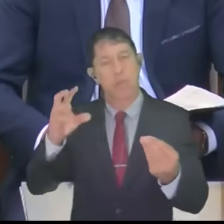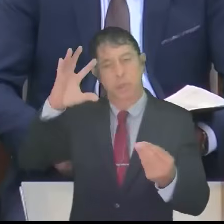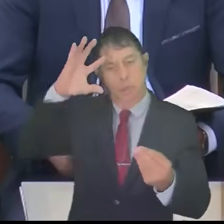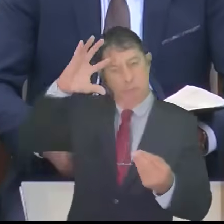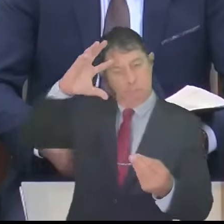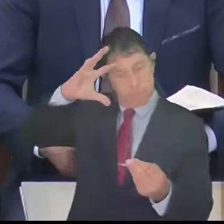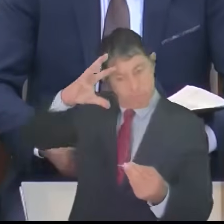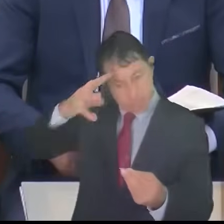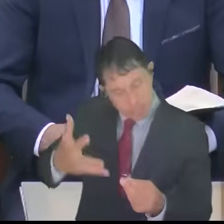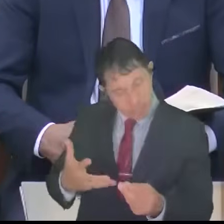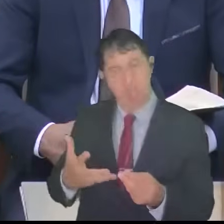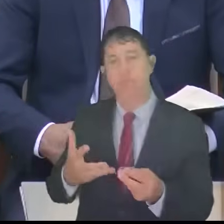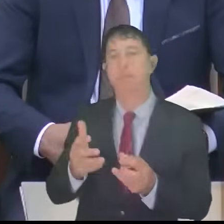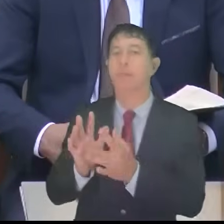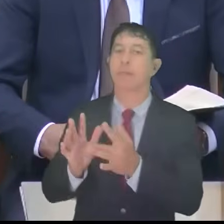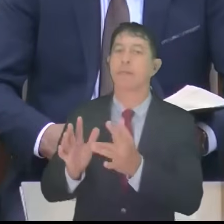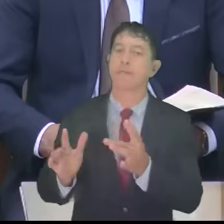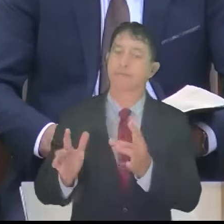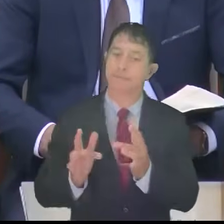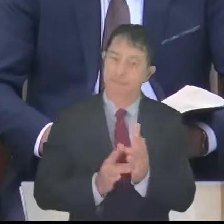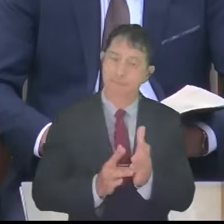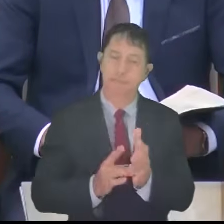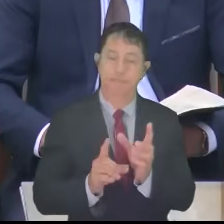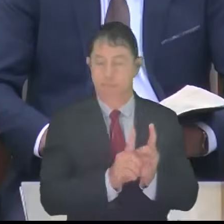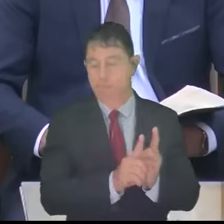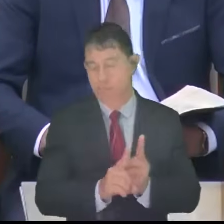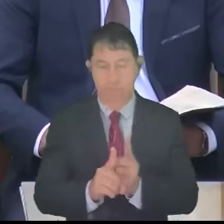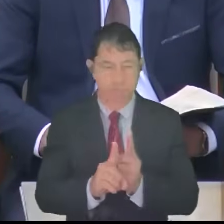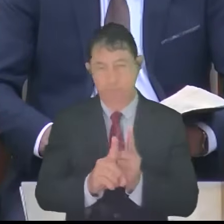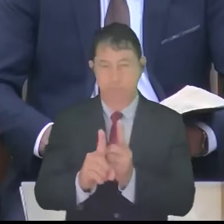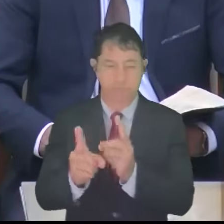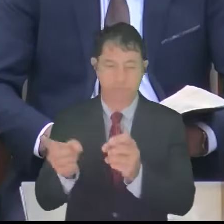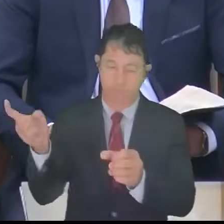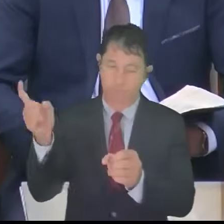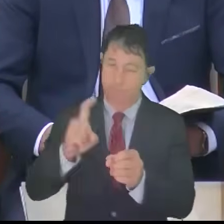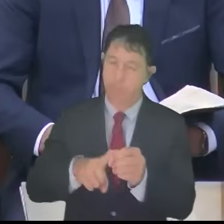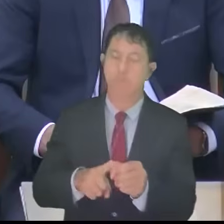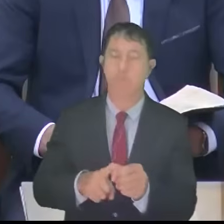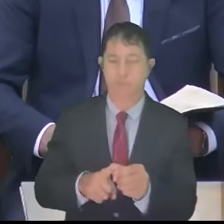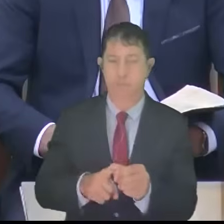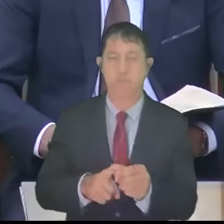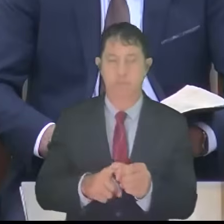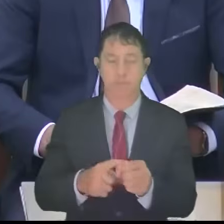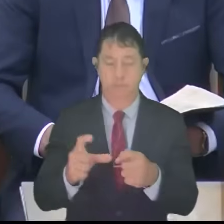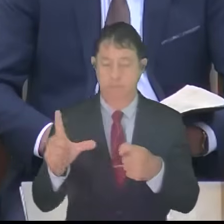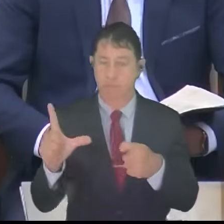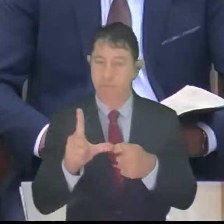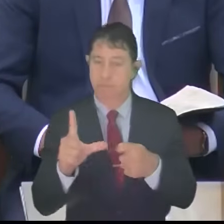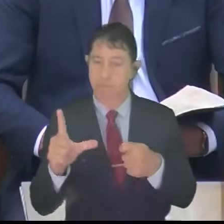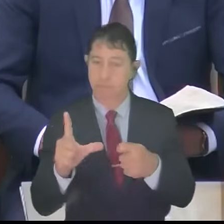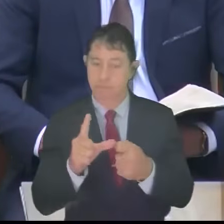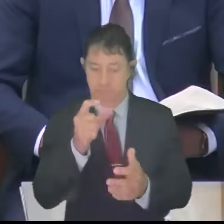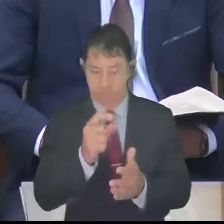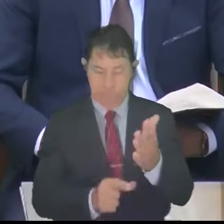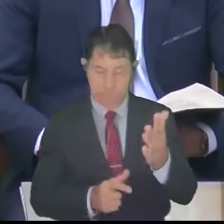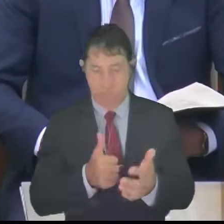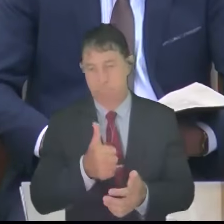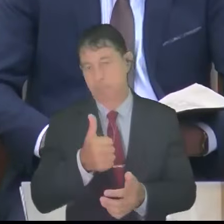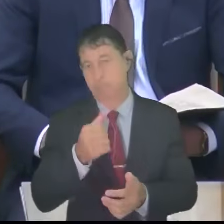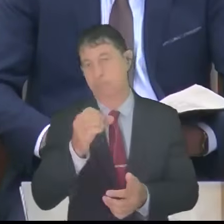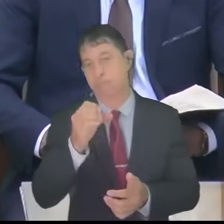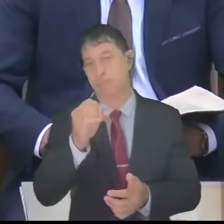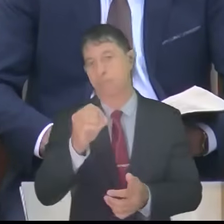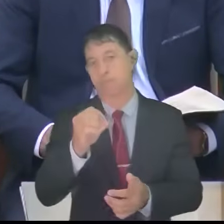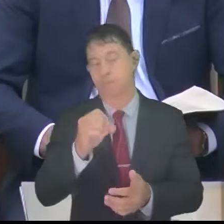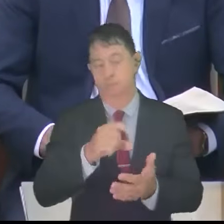Senhor. E quando os discípulos voltaram, lá no Evangelho de Lucas 10 e 17, diz